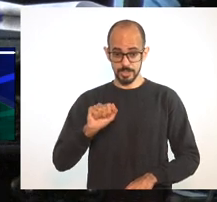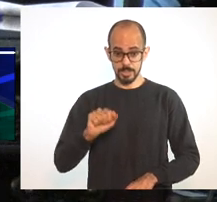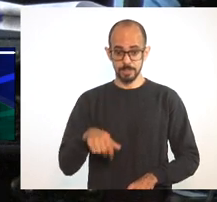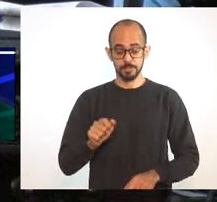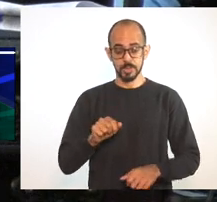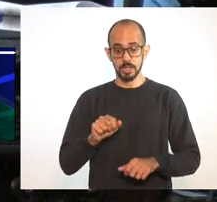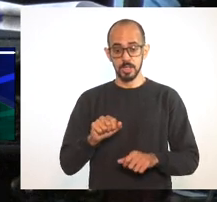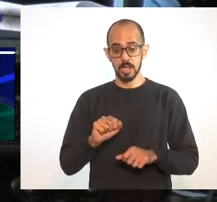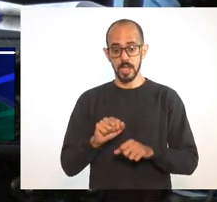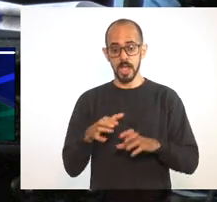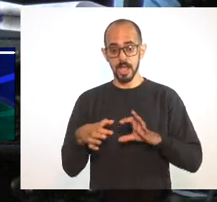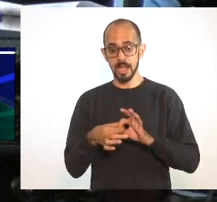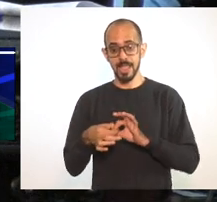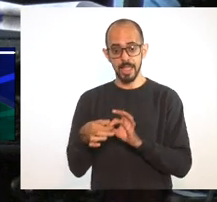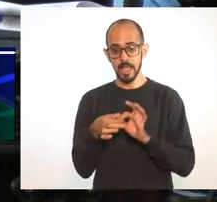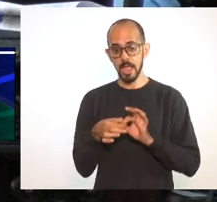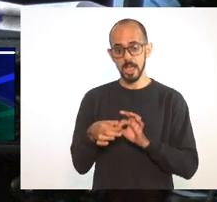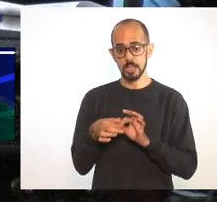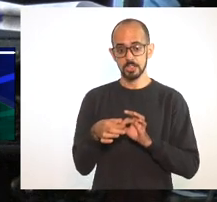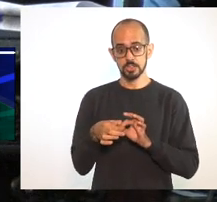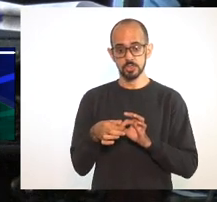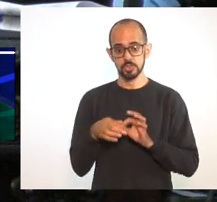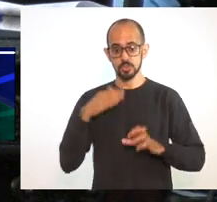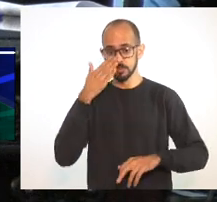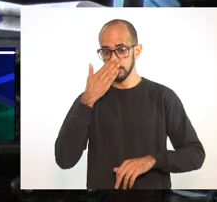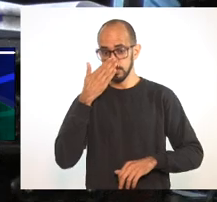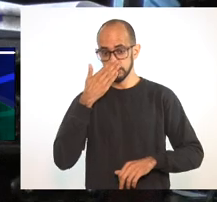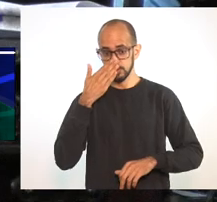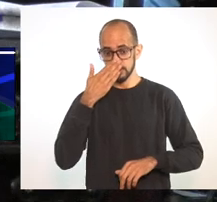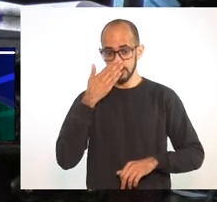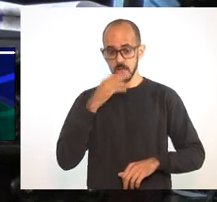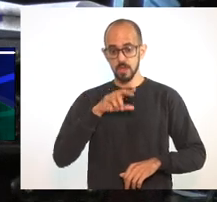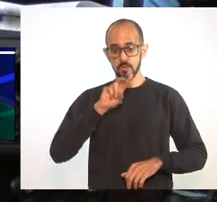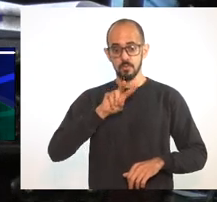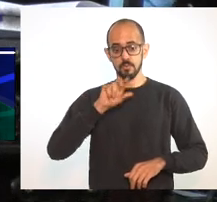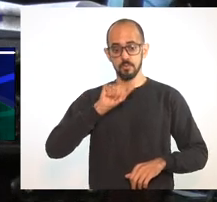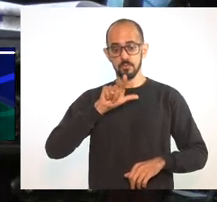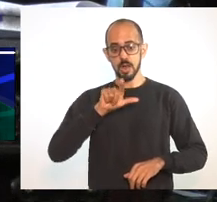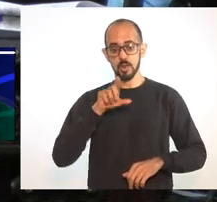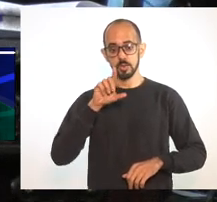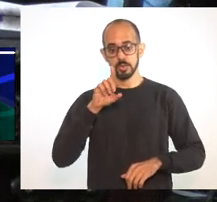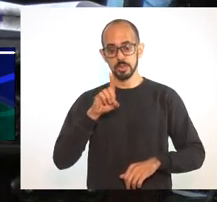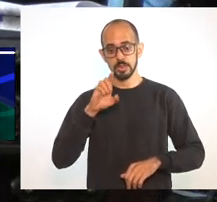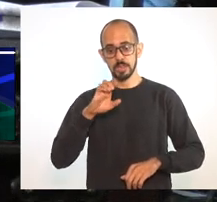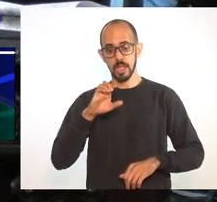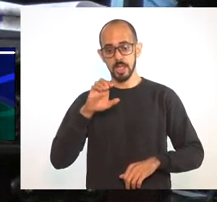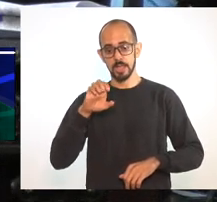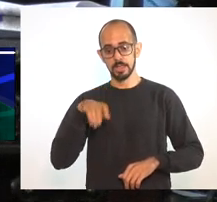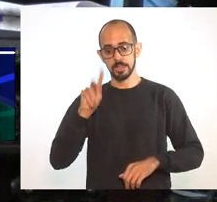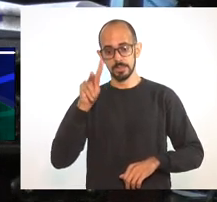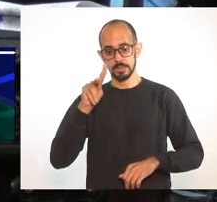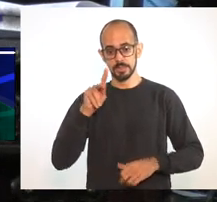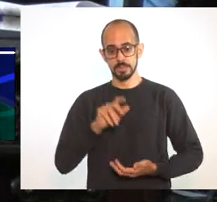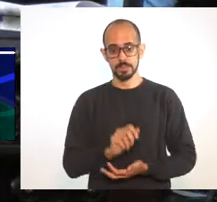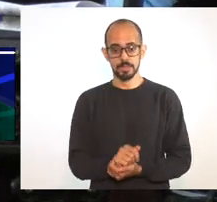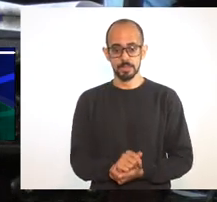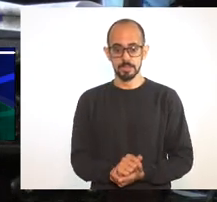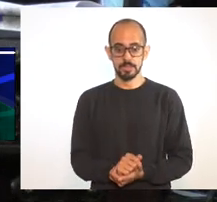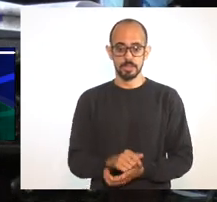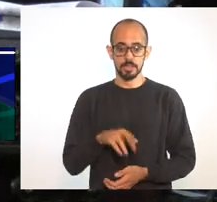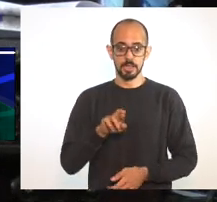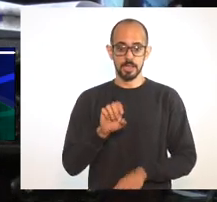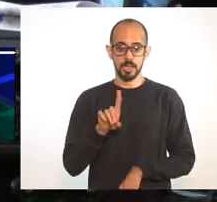Prostitutas, Mandato do Valdeque Carneiro, Rede de Assistentes Sociais pelo Direito